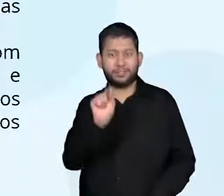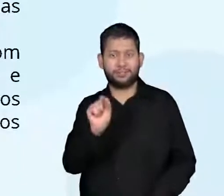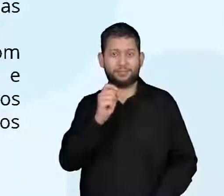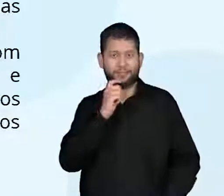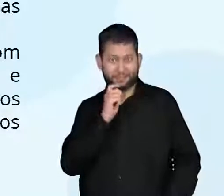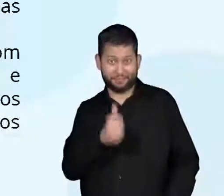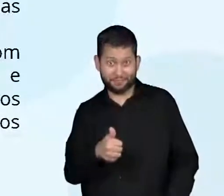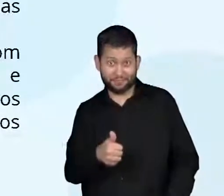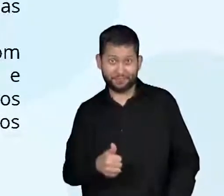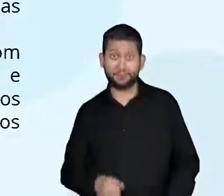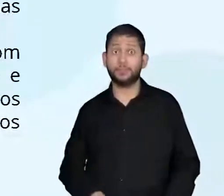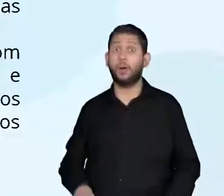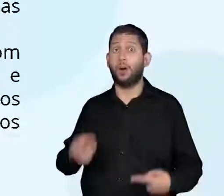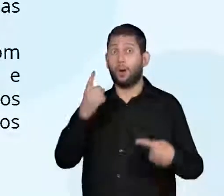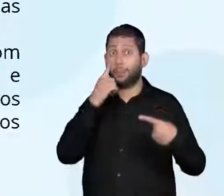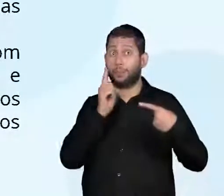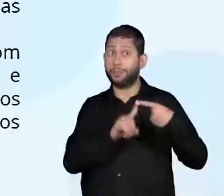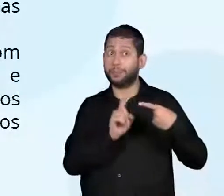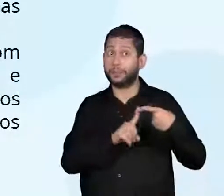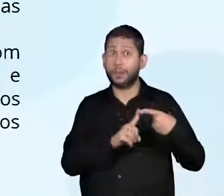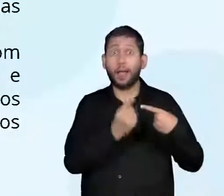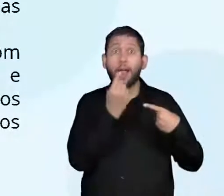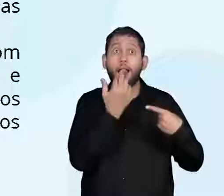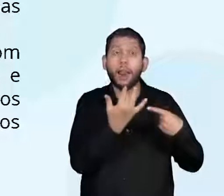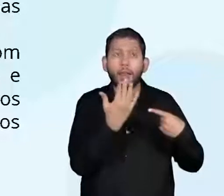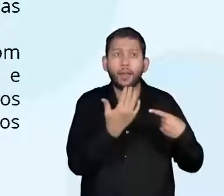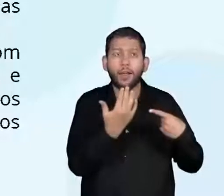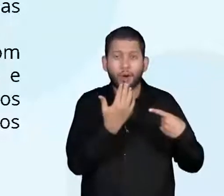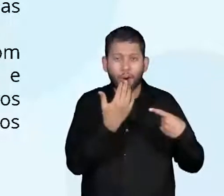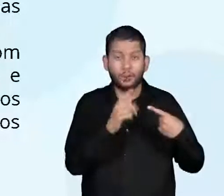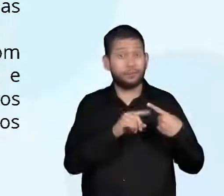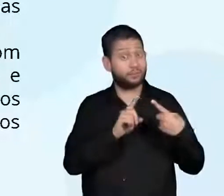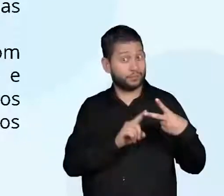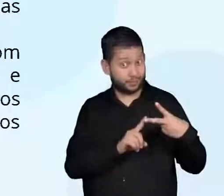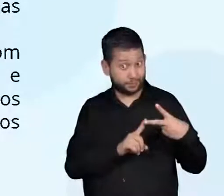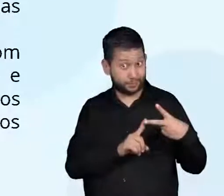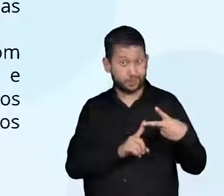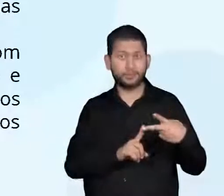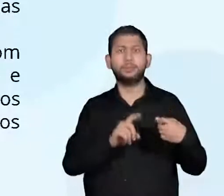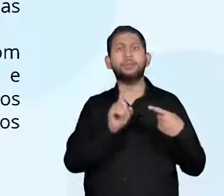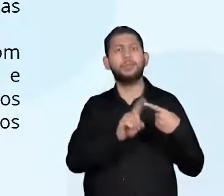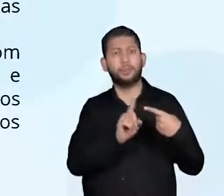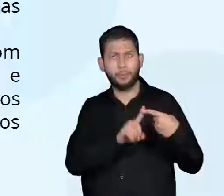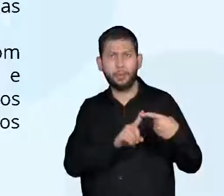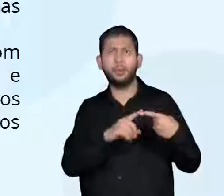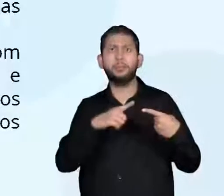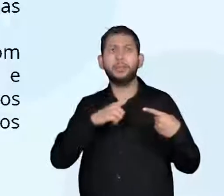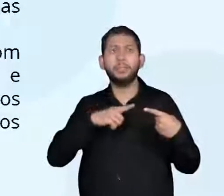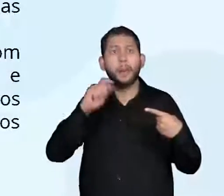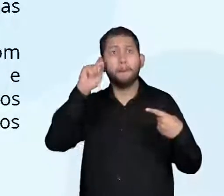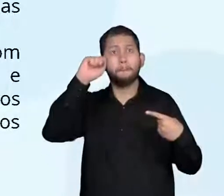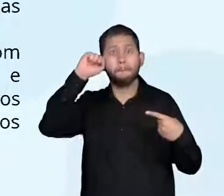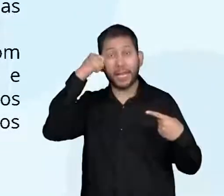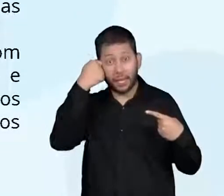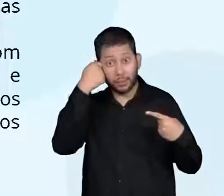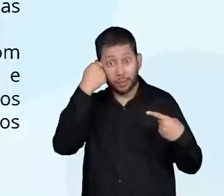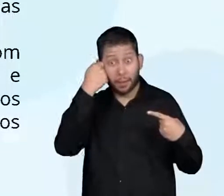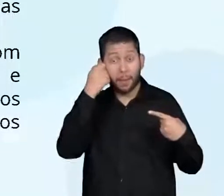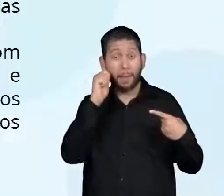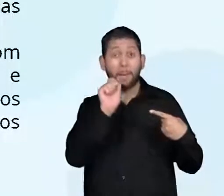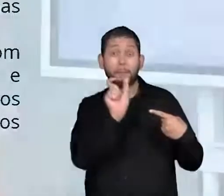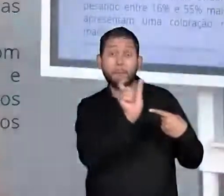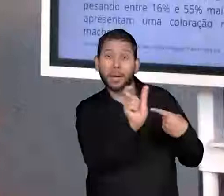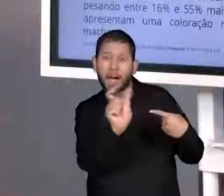vocês. Primeira comanda, vou pegar esse texto aí e vou sublinhar, vou passar um lápis preto embaixo